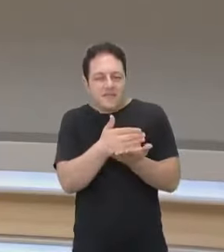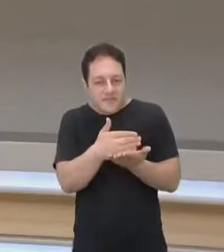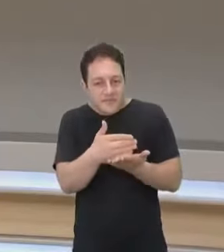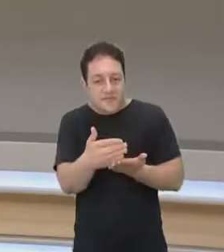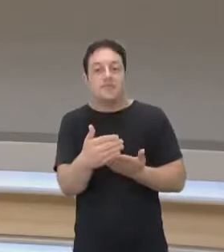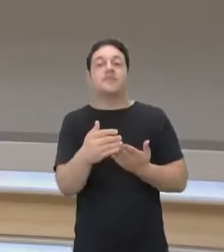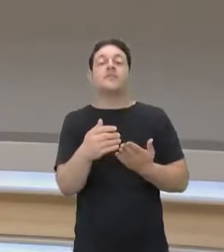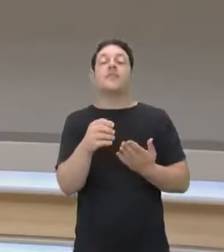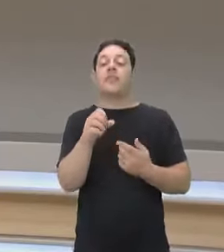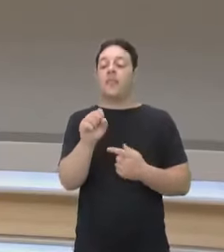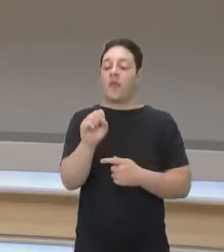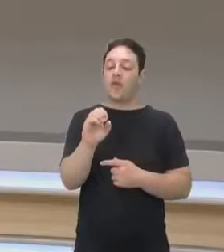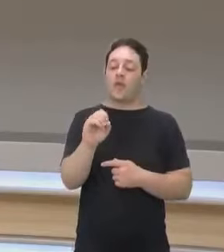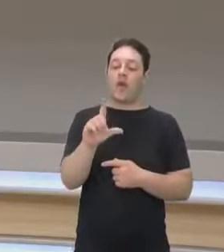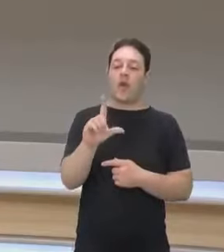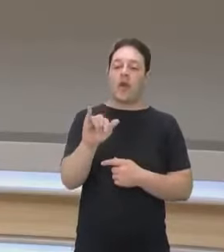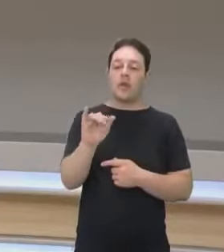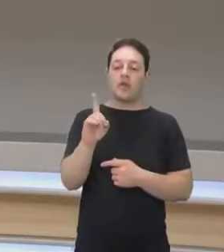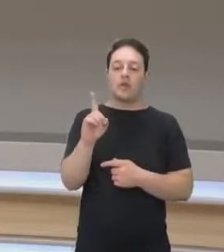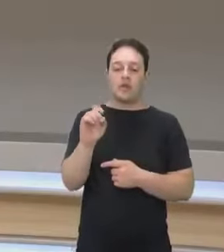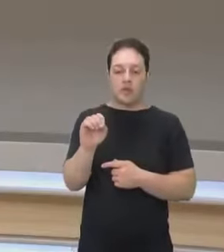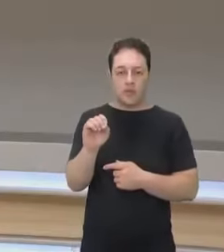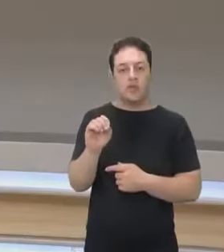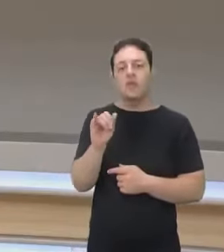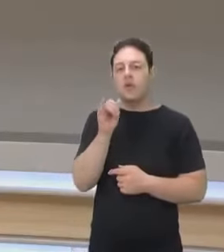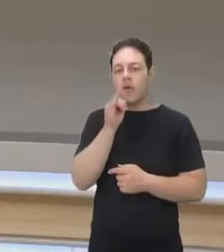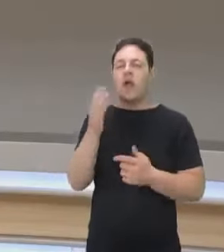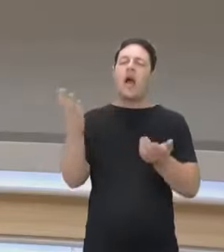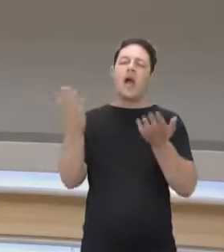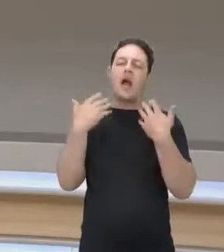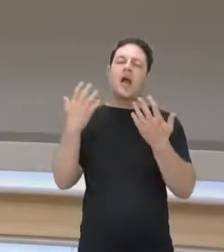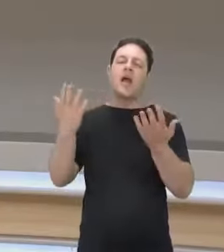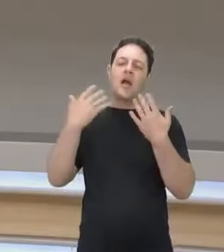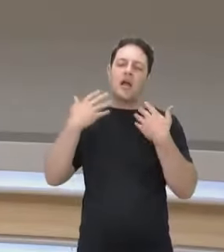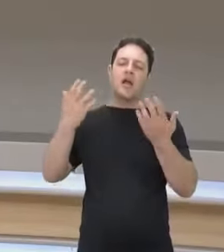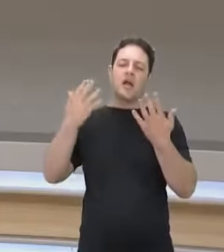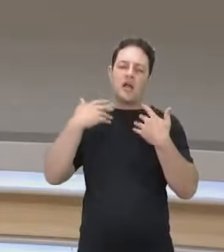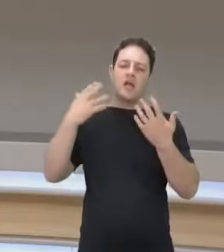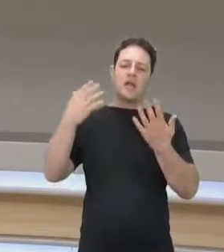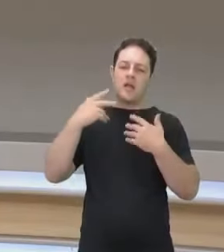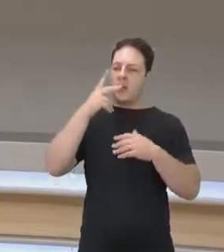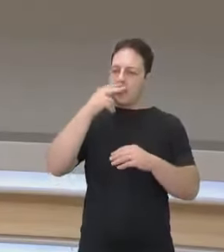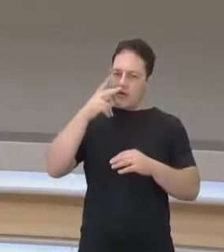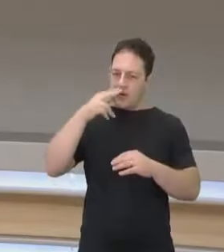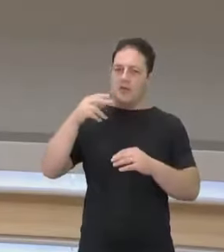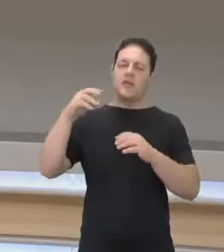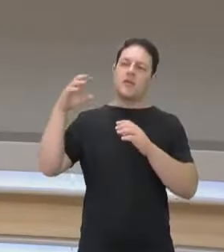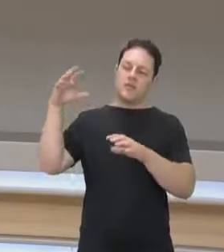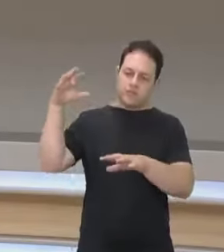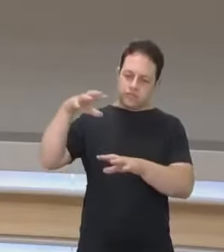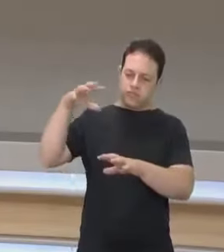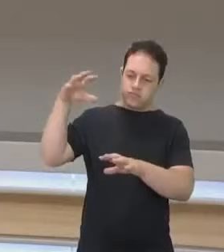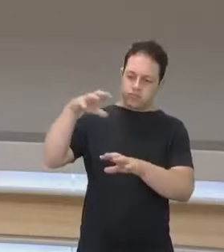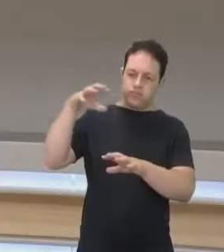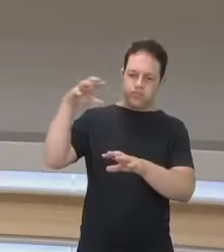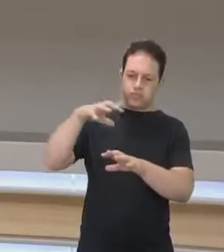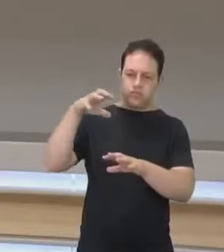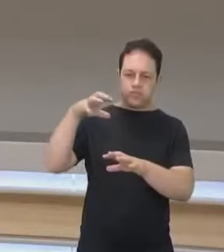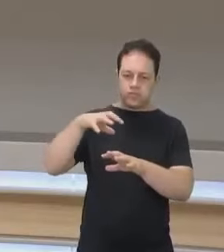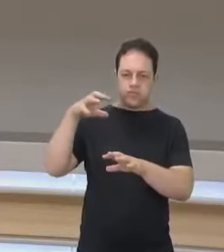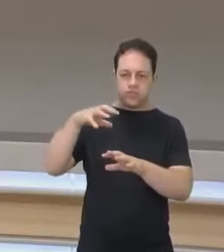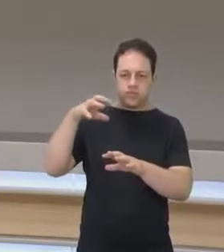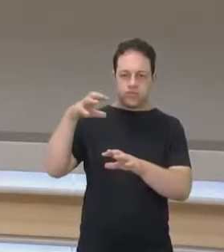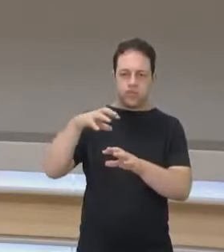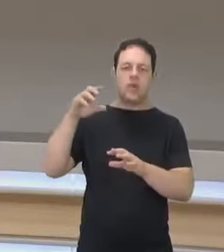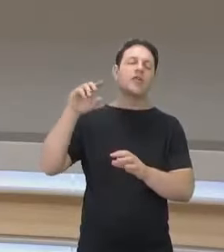nos sólidos, o calor, a energia, ela vai passar, né? Ela vai transitar no sólido por